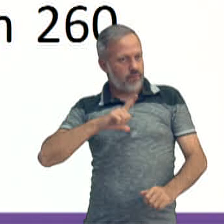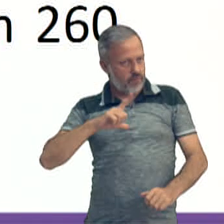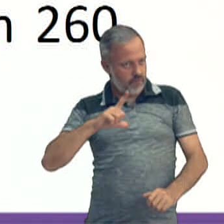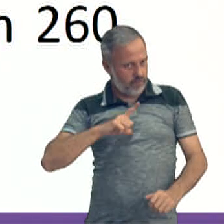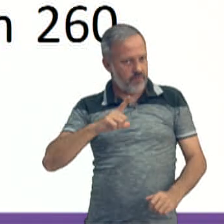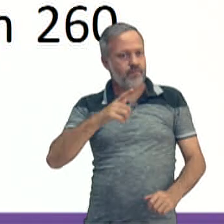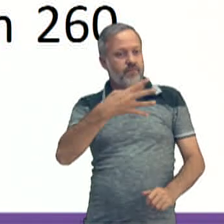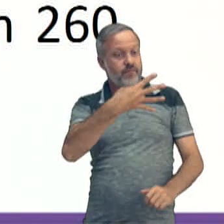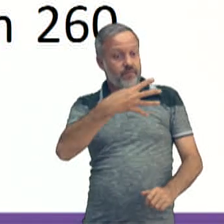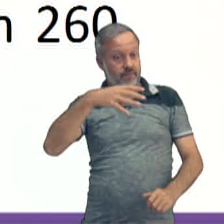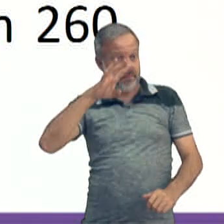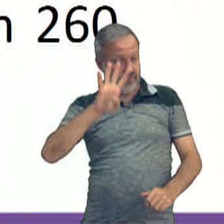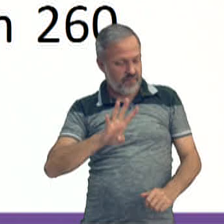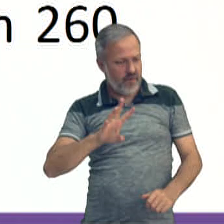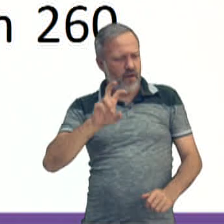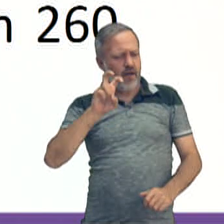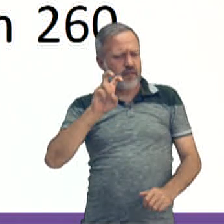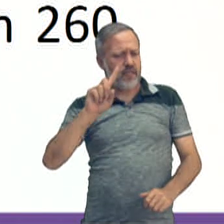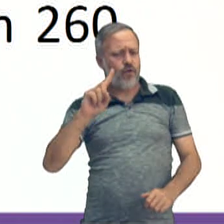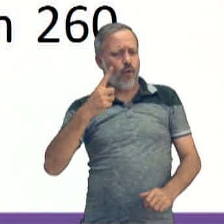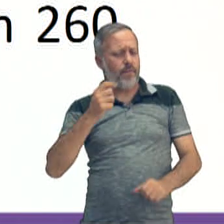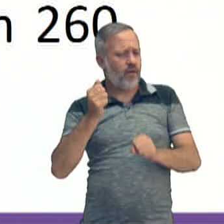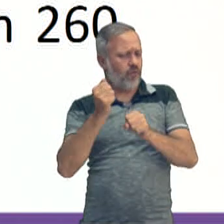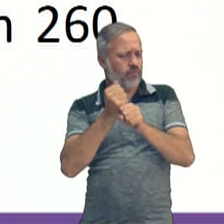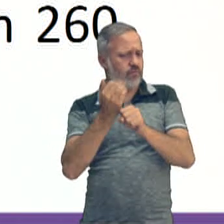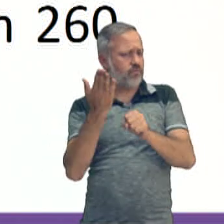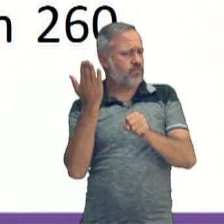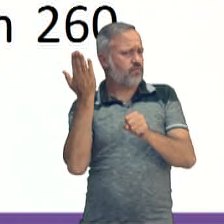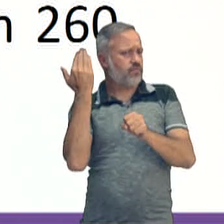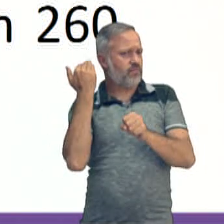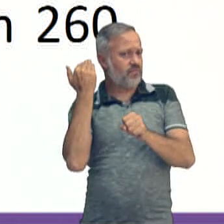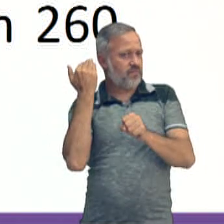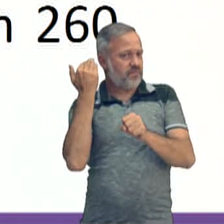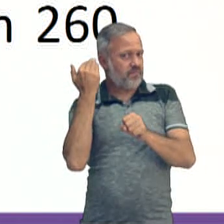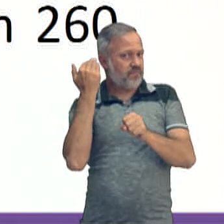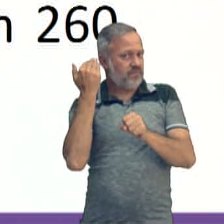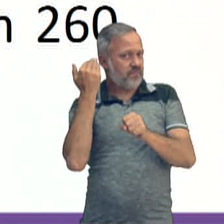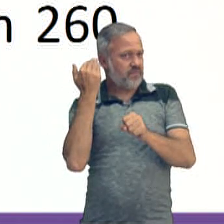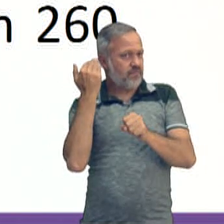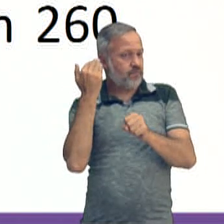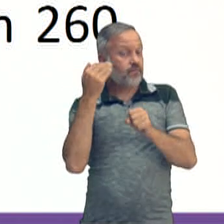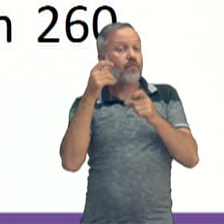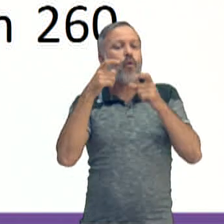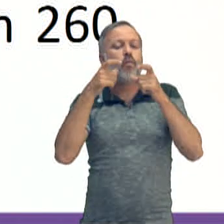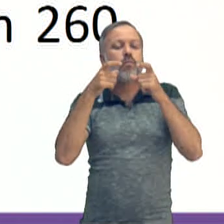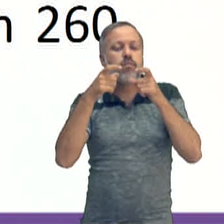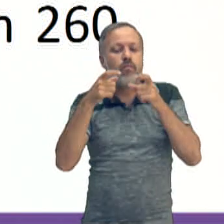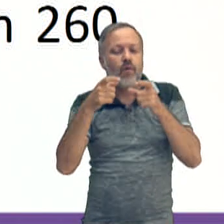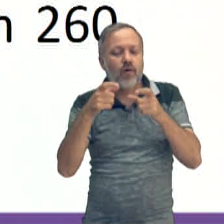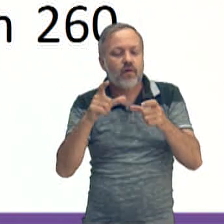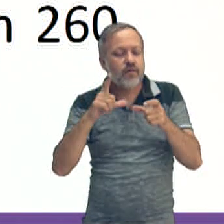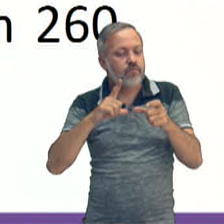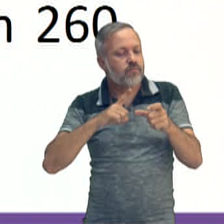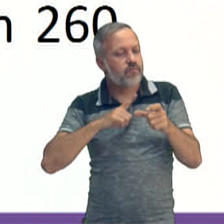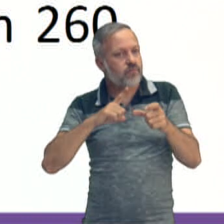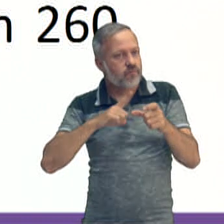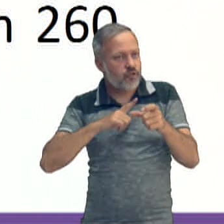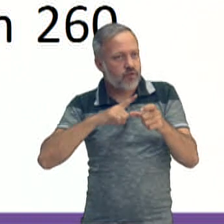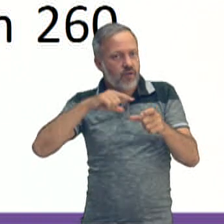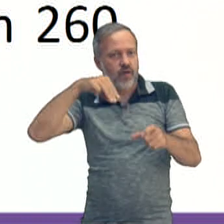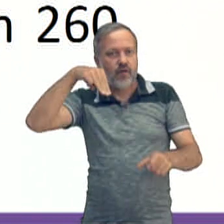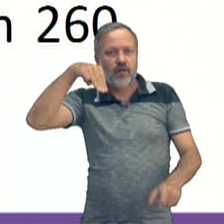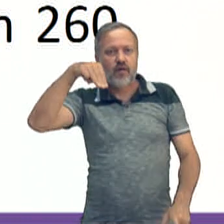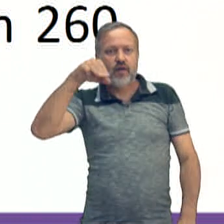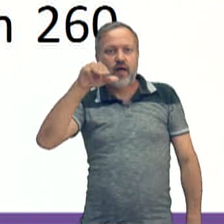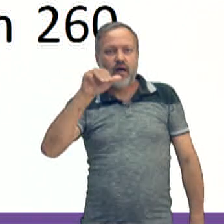Maia, inclusive em 2012, gerou uma discussão sobre o fim do mundo, porque o calendário se encerrava, ele começou